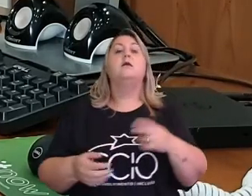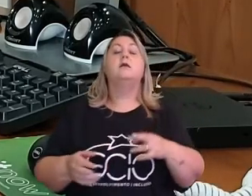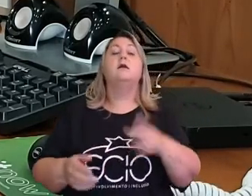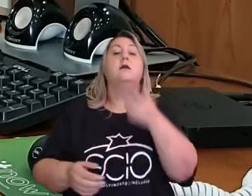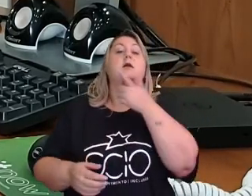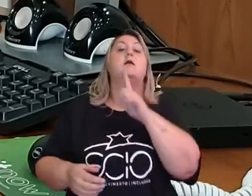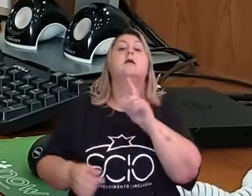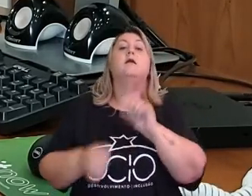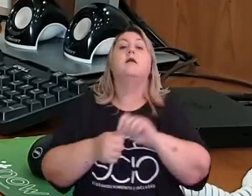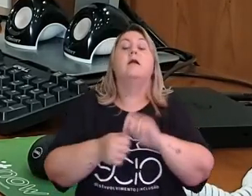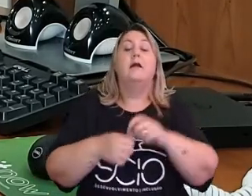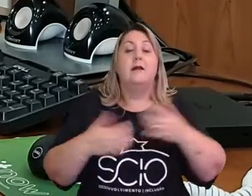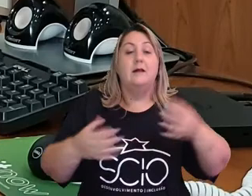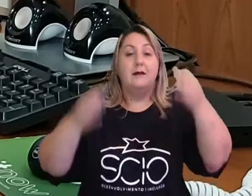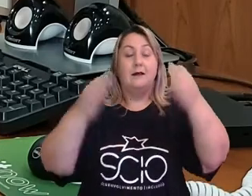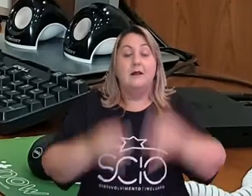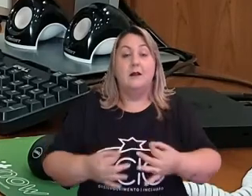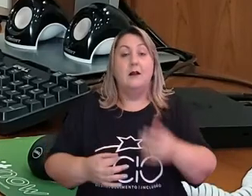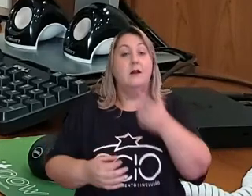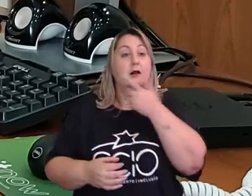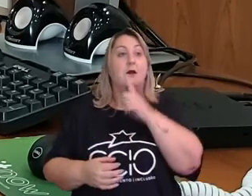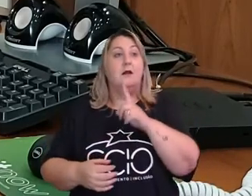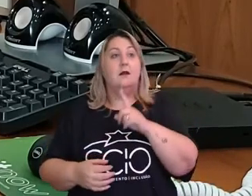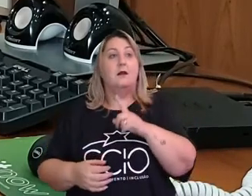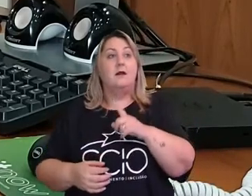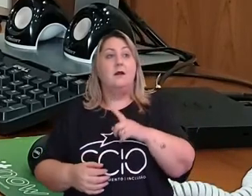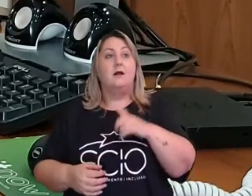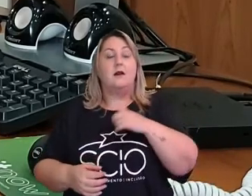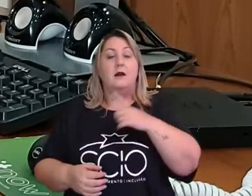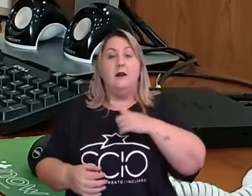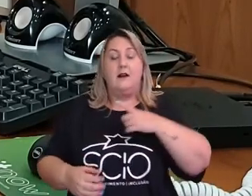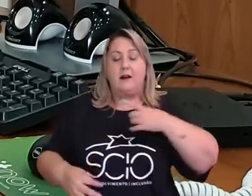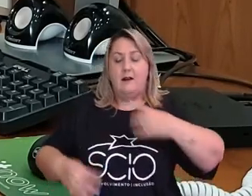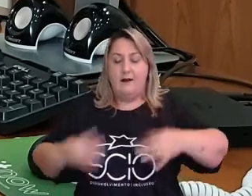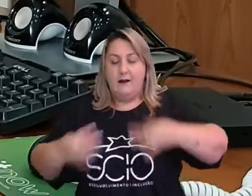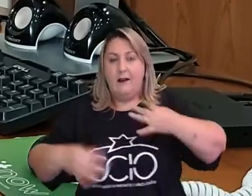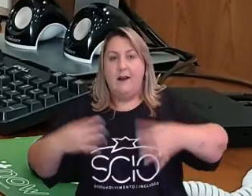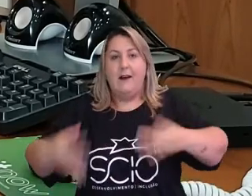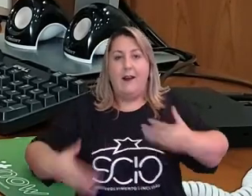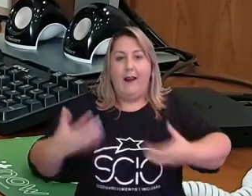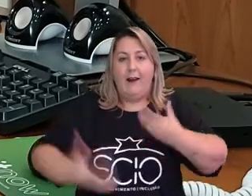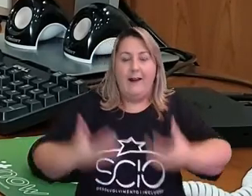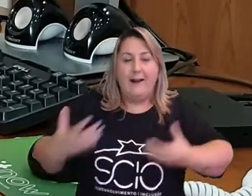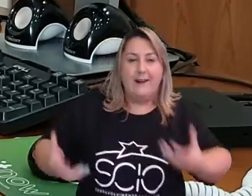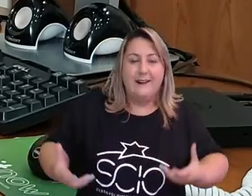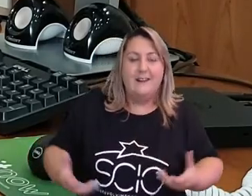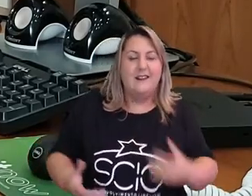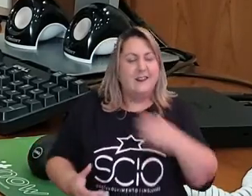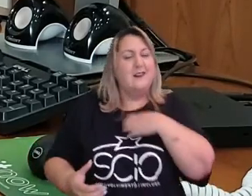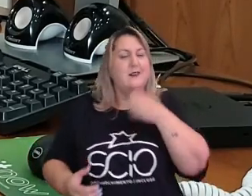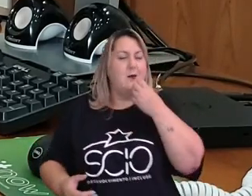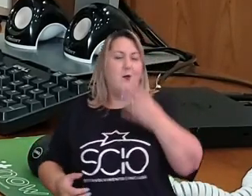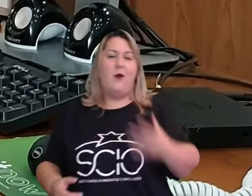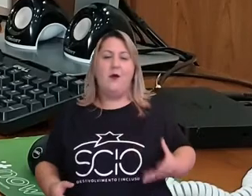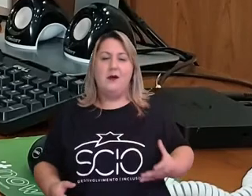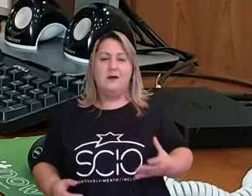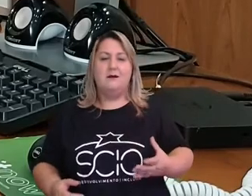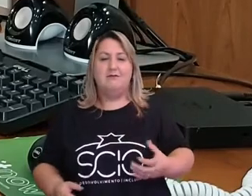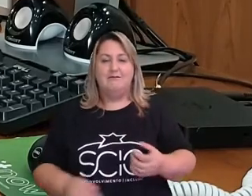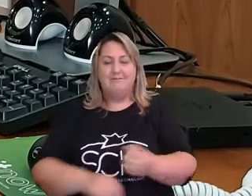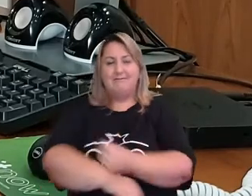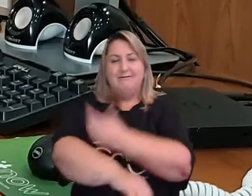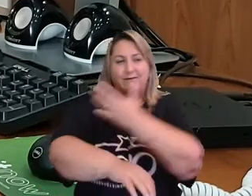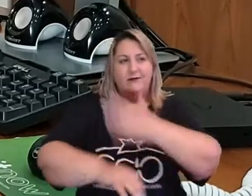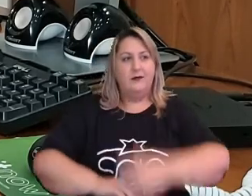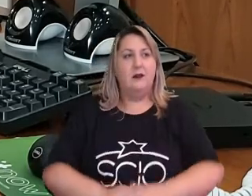de correr 6 km? Recompensa é que a dose de endorfina, de adrenalina que vem para o meu sangue, me gera uma satisfação tremenda depois do meu 6K.